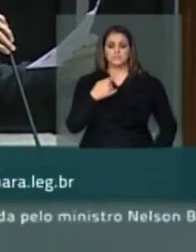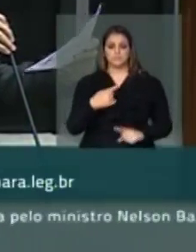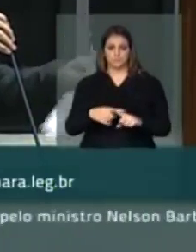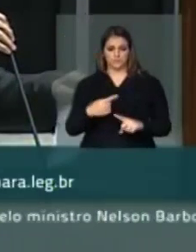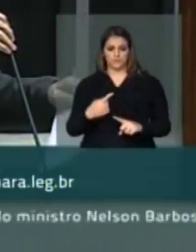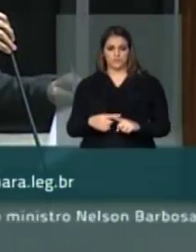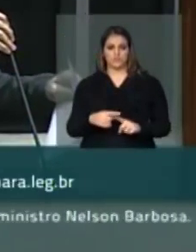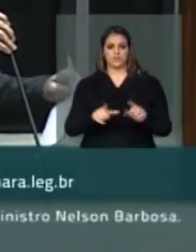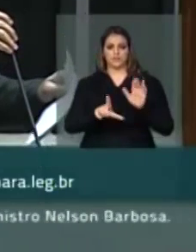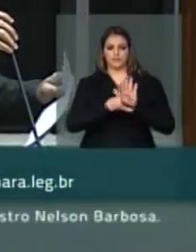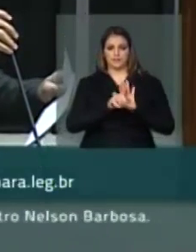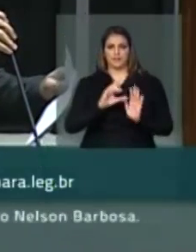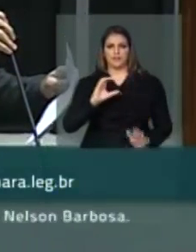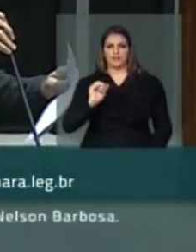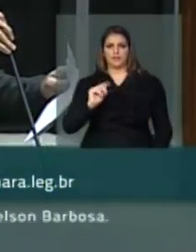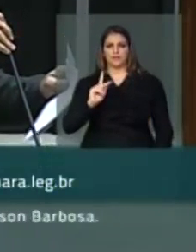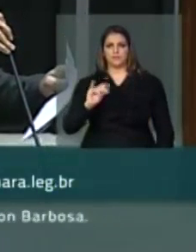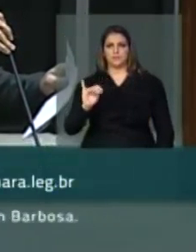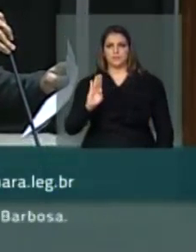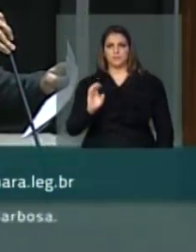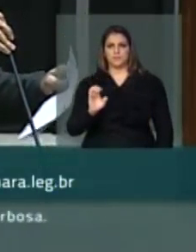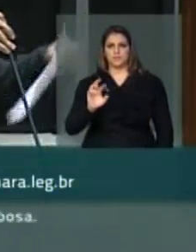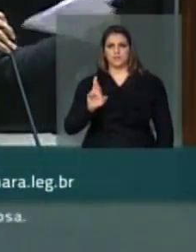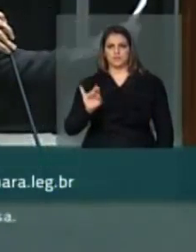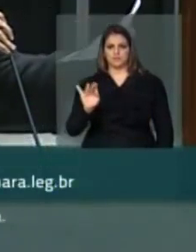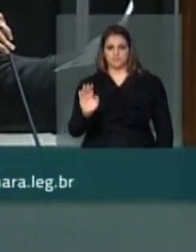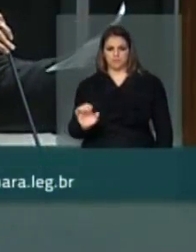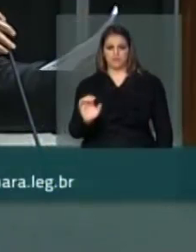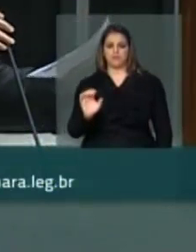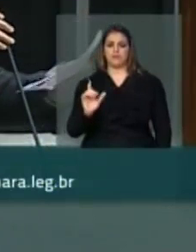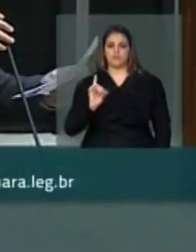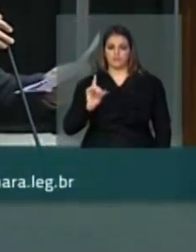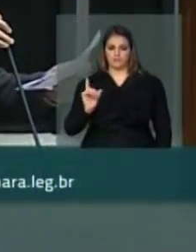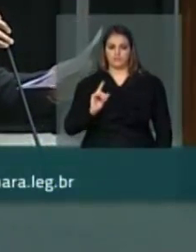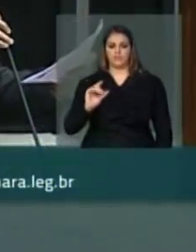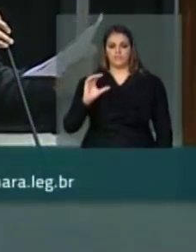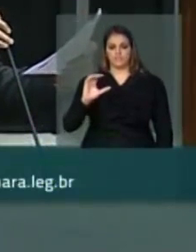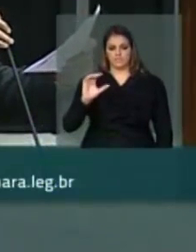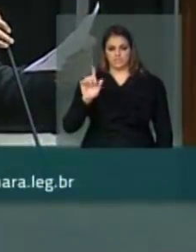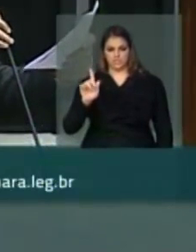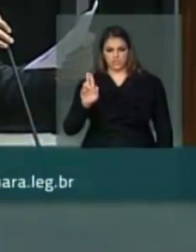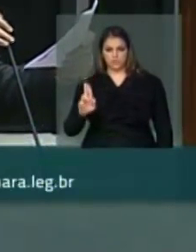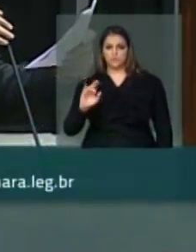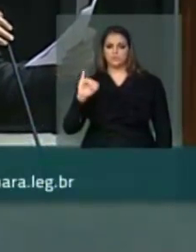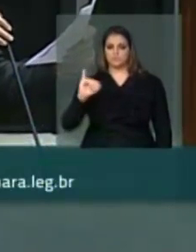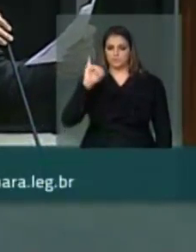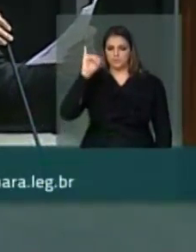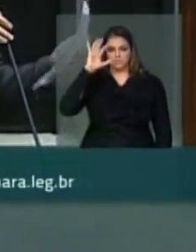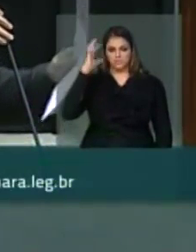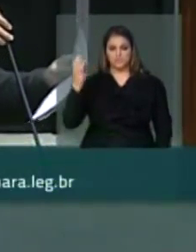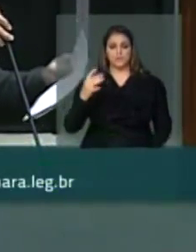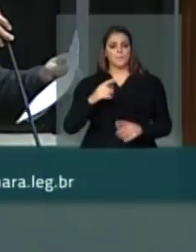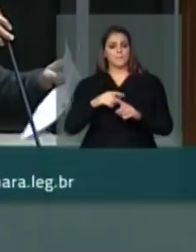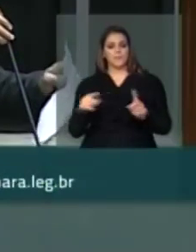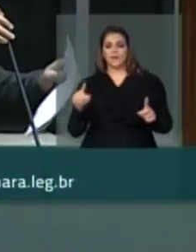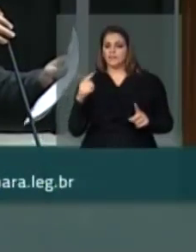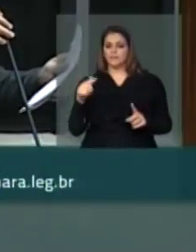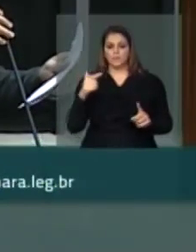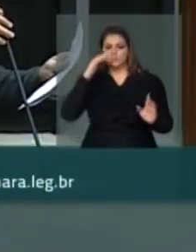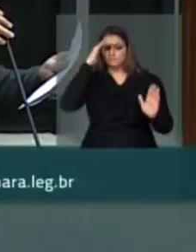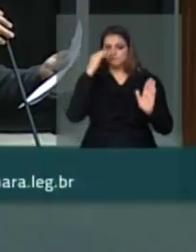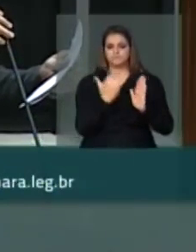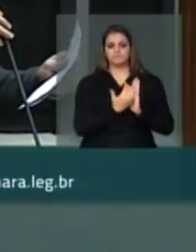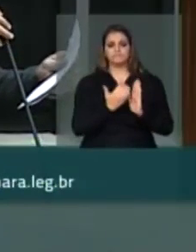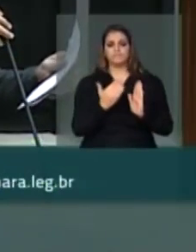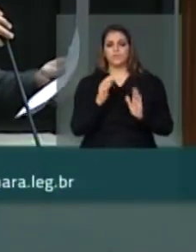dizer que a Lei Capiberibe, que permitiu à Controladoria esta ação importante, não está sendo cumprida no